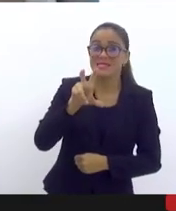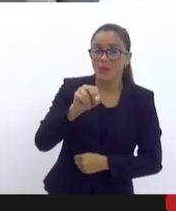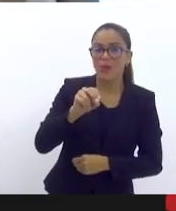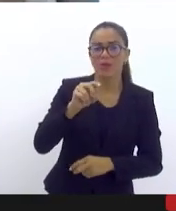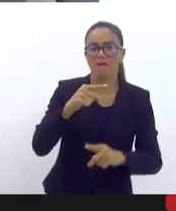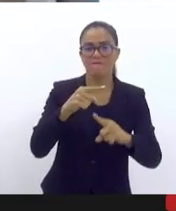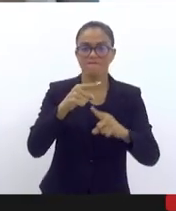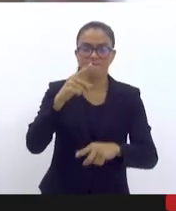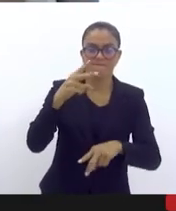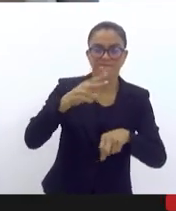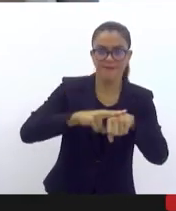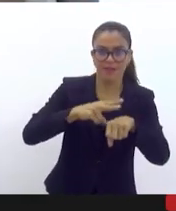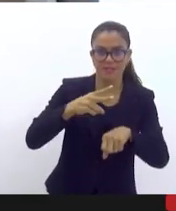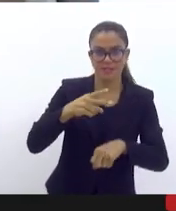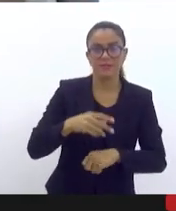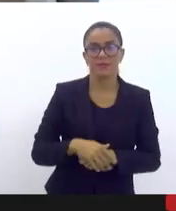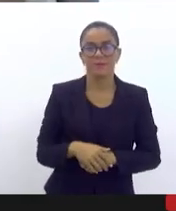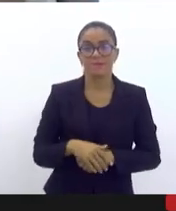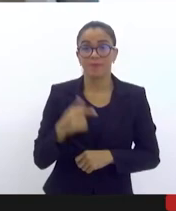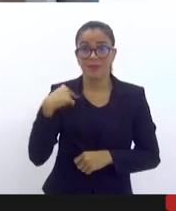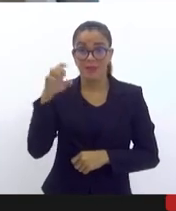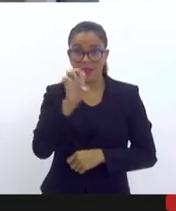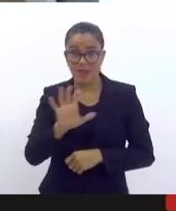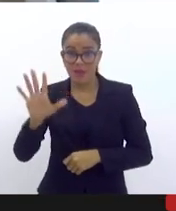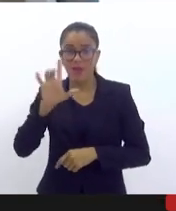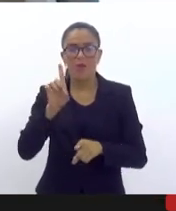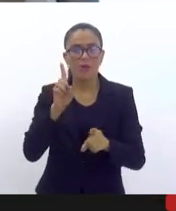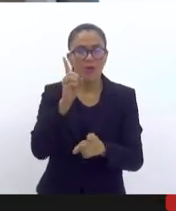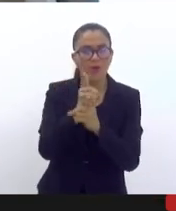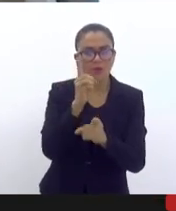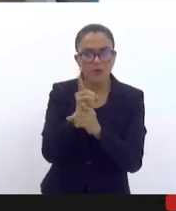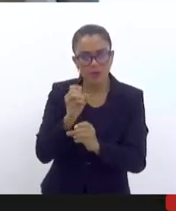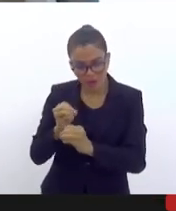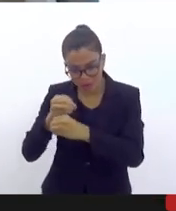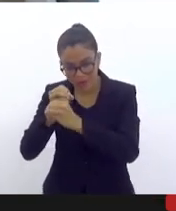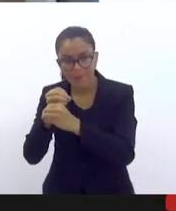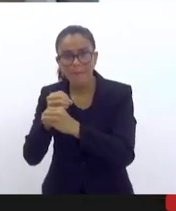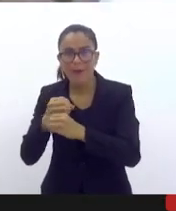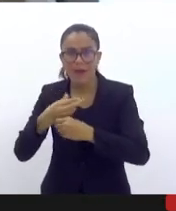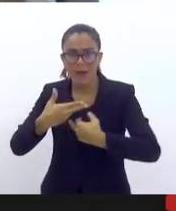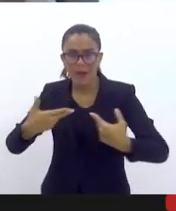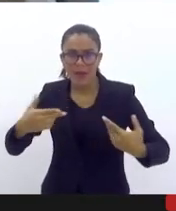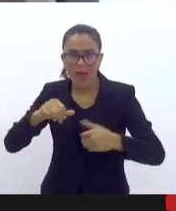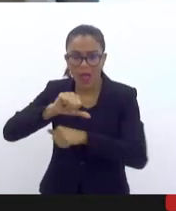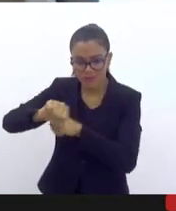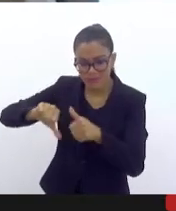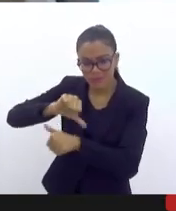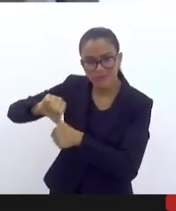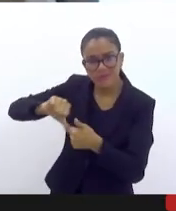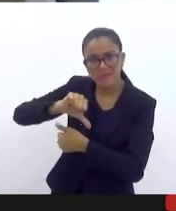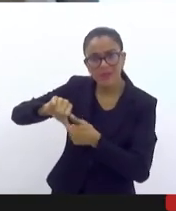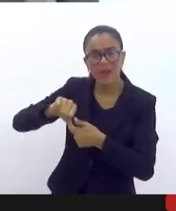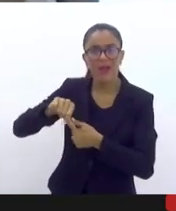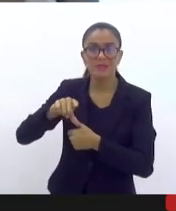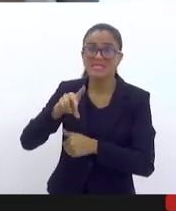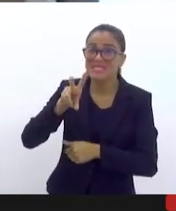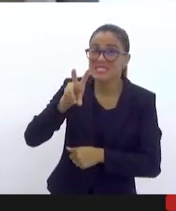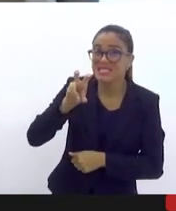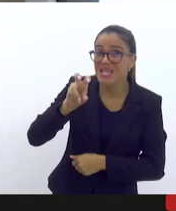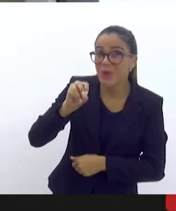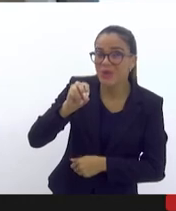Europa hoje eles também estão encontrando moléculas modificadas de 30 tipos 50 tipos